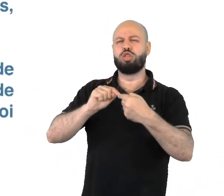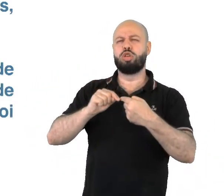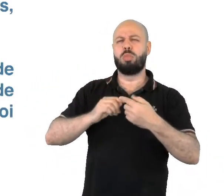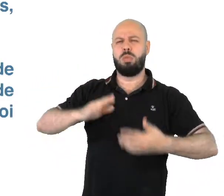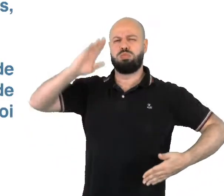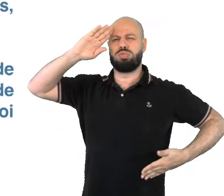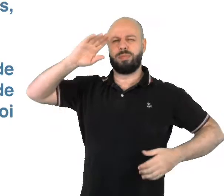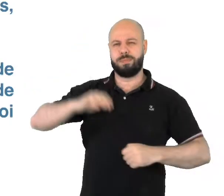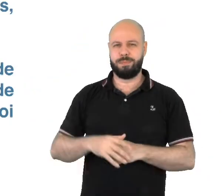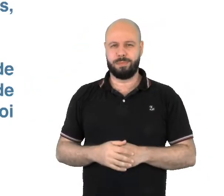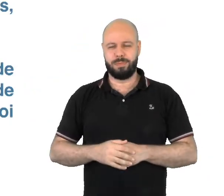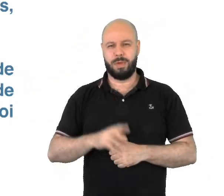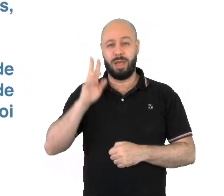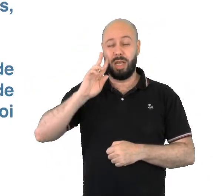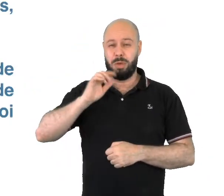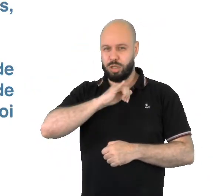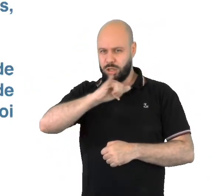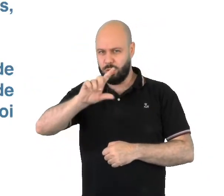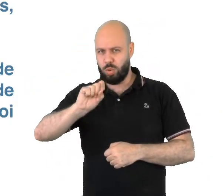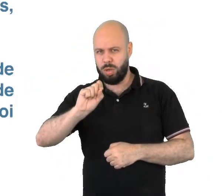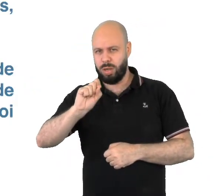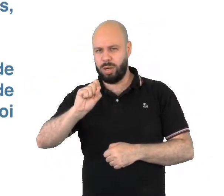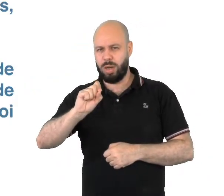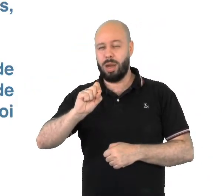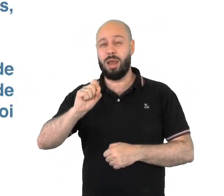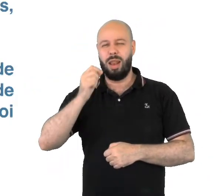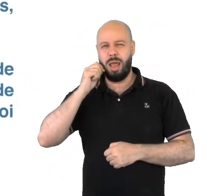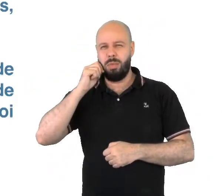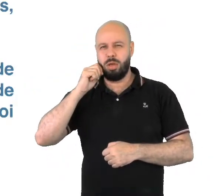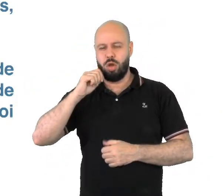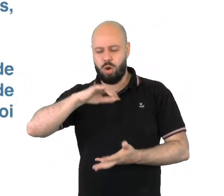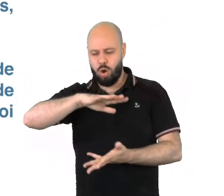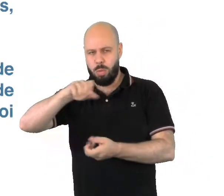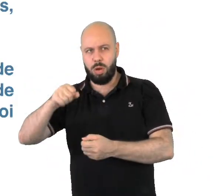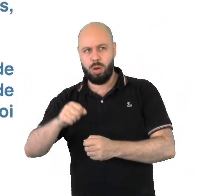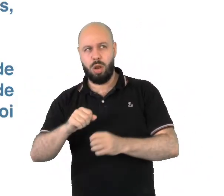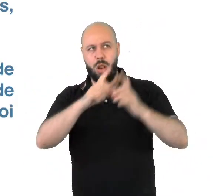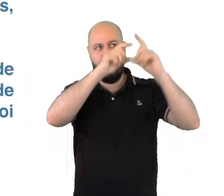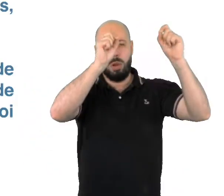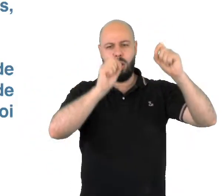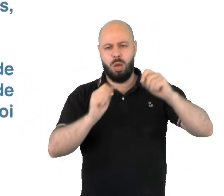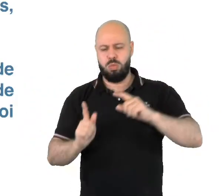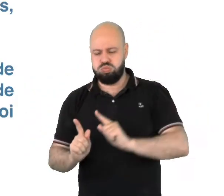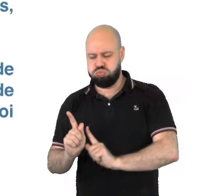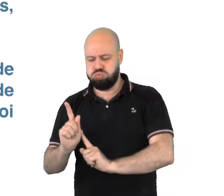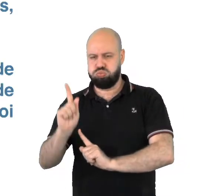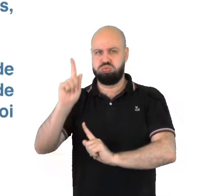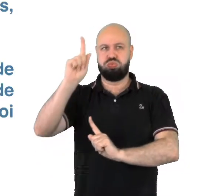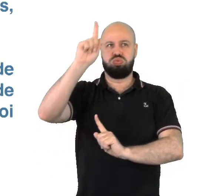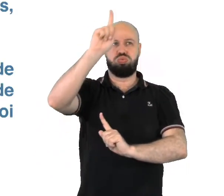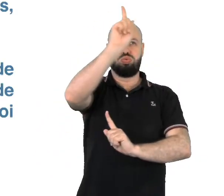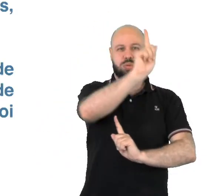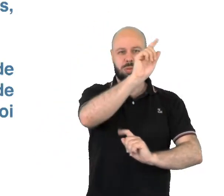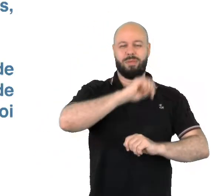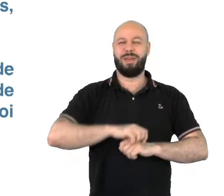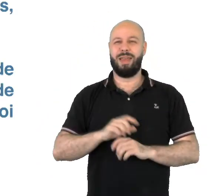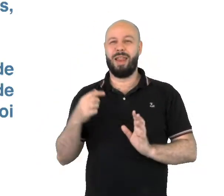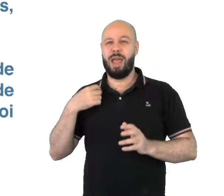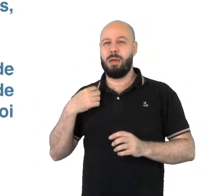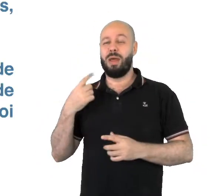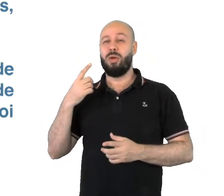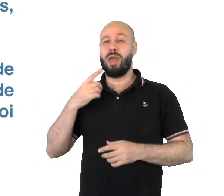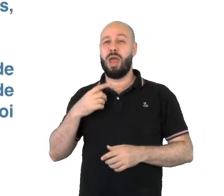para vocês lá da corrida espacial? Os Estados Unidos estavam em corrida espacial com a União Soviética e eles criaram a